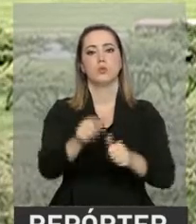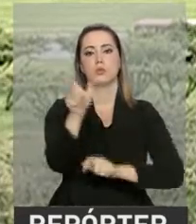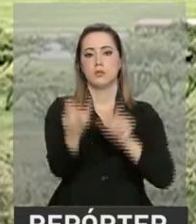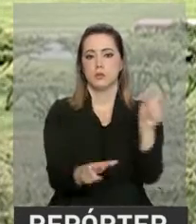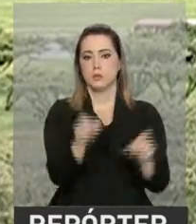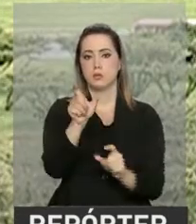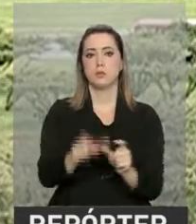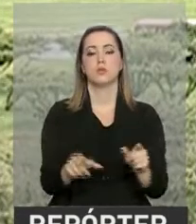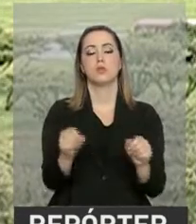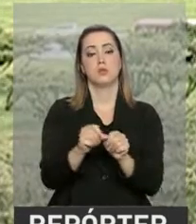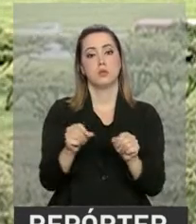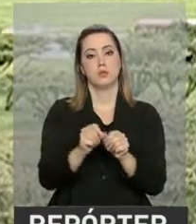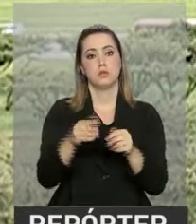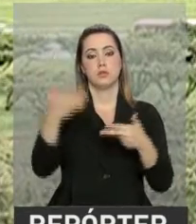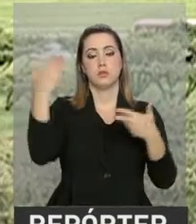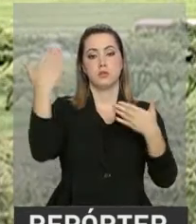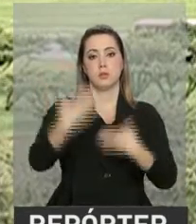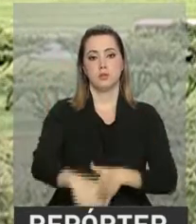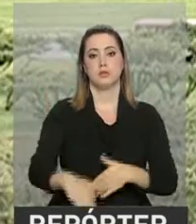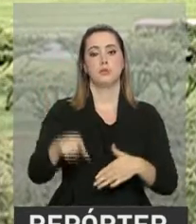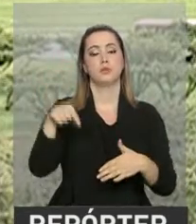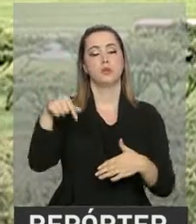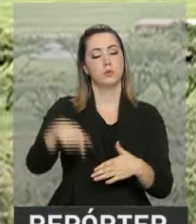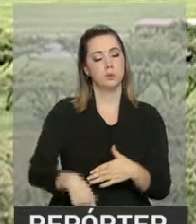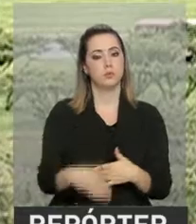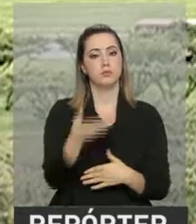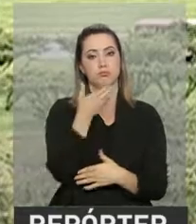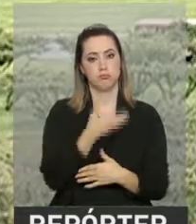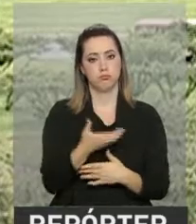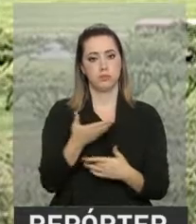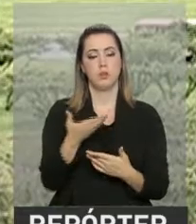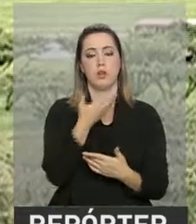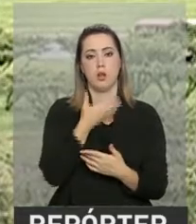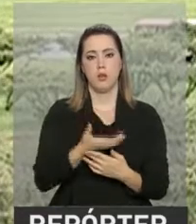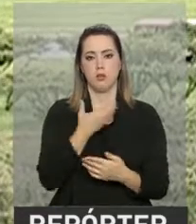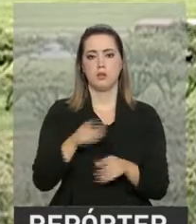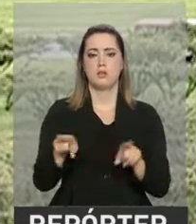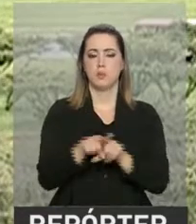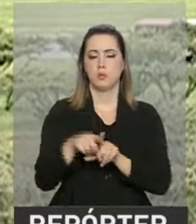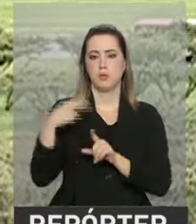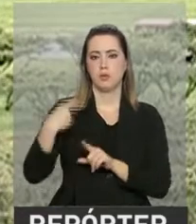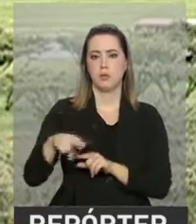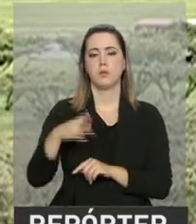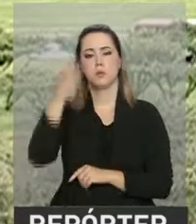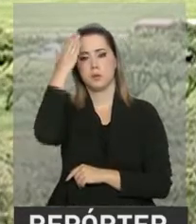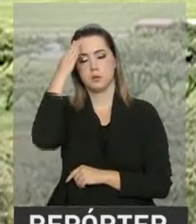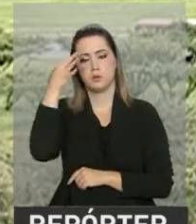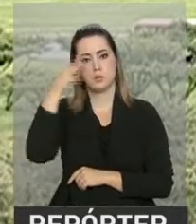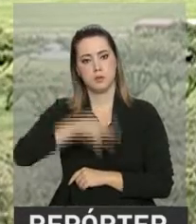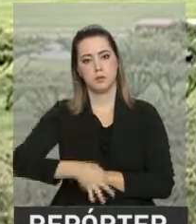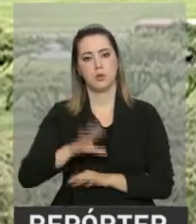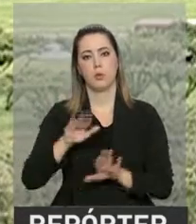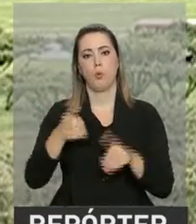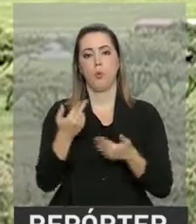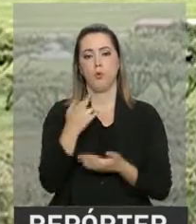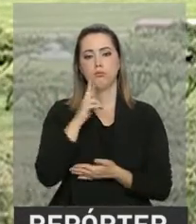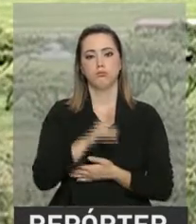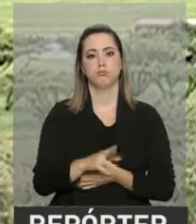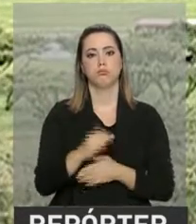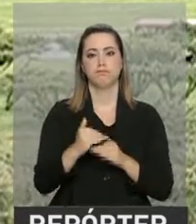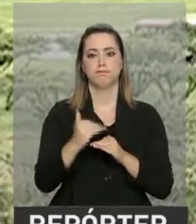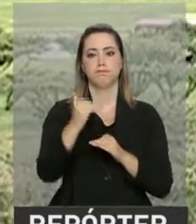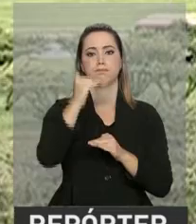candidatos, incluindo aqueles que fizeram a prova nesse segundo momento, poderão saber exatamente o resultado que obtiveram nas